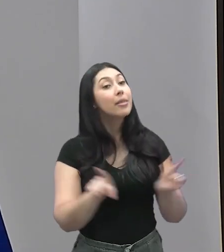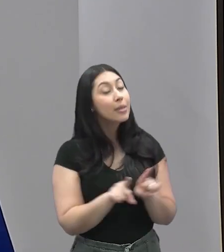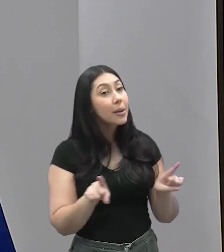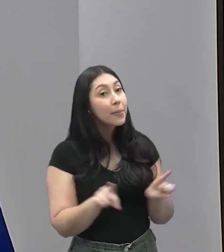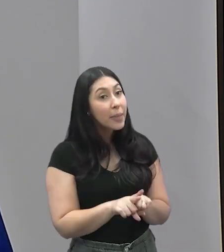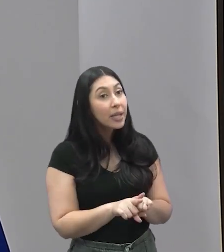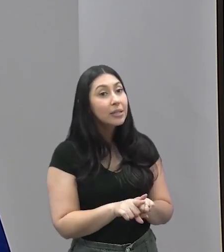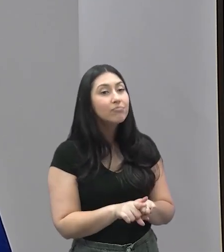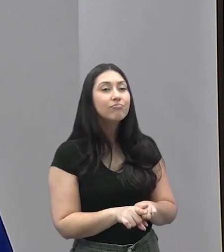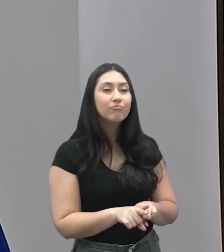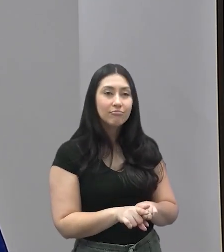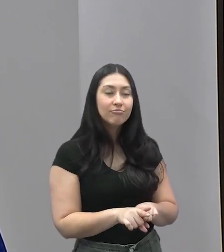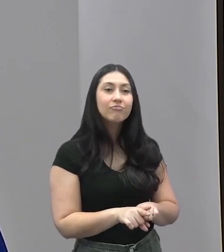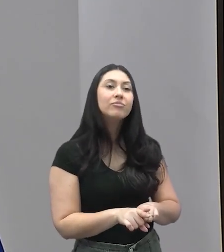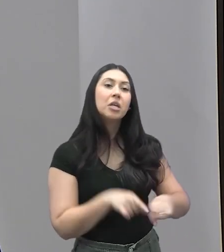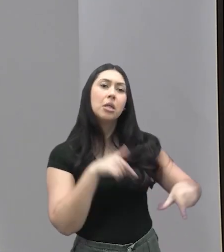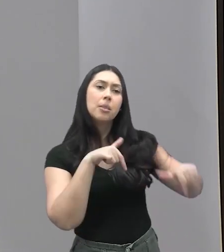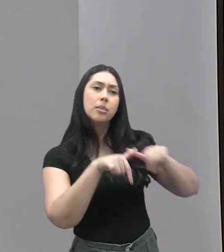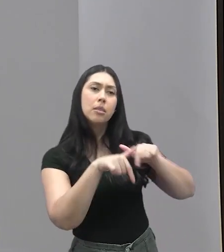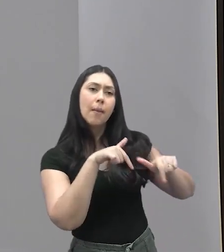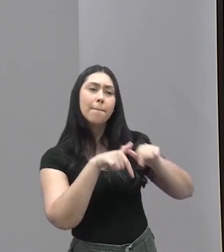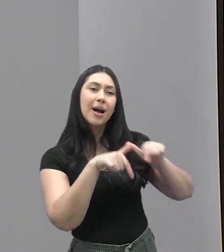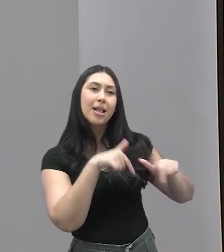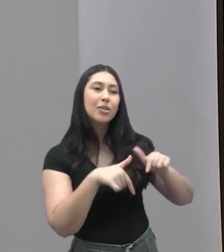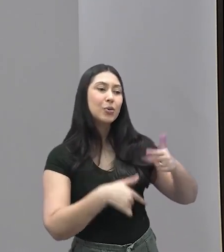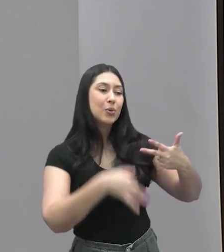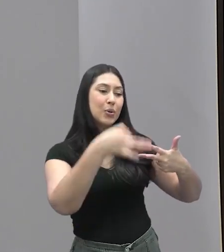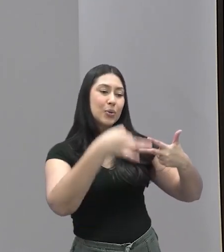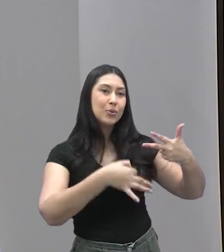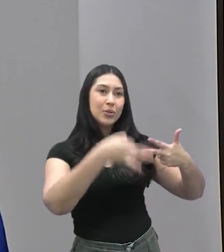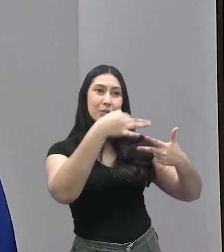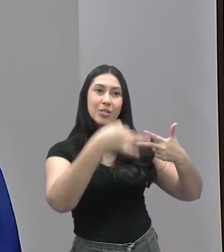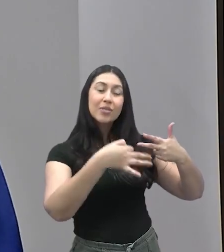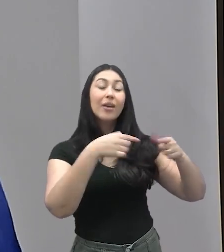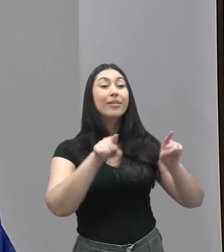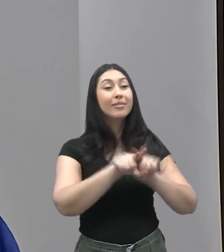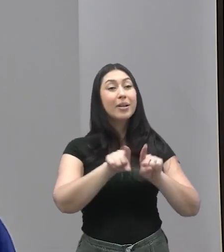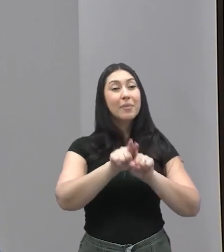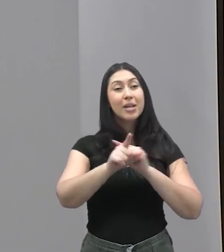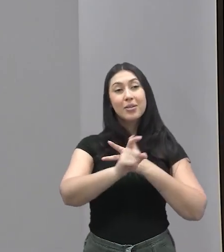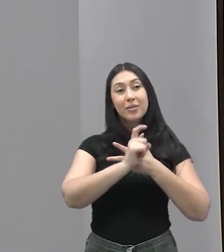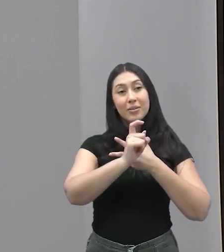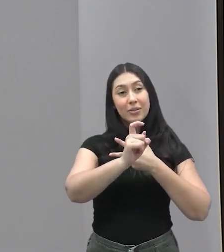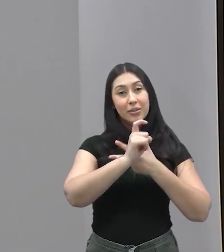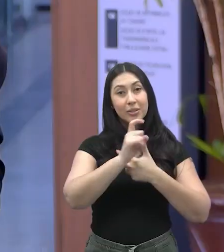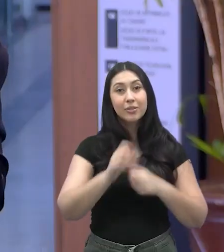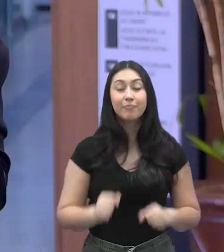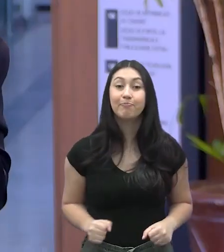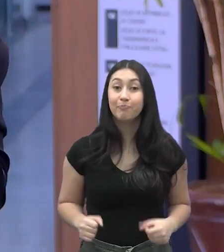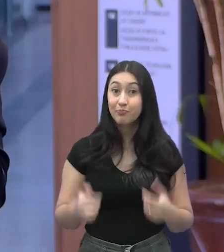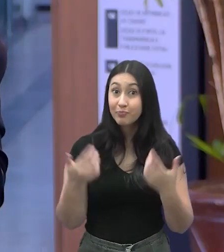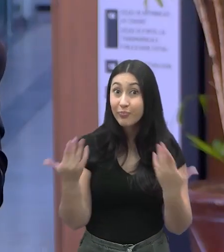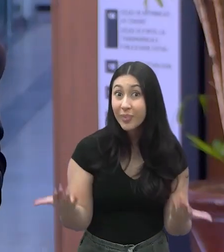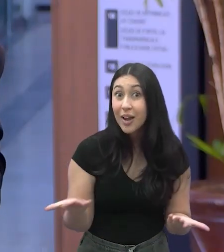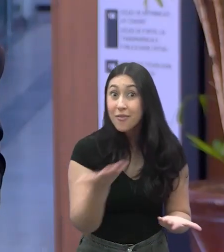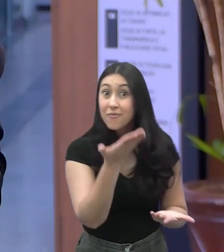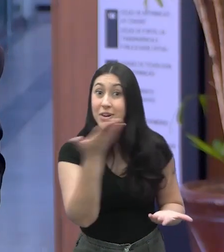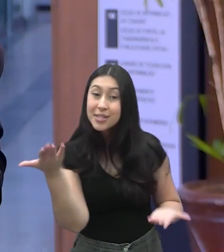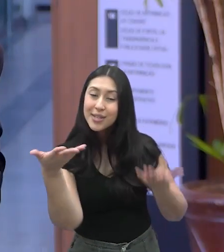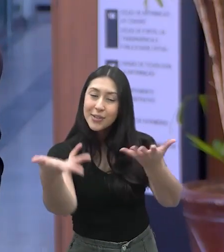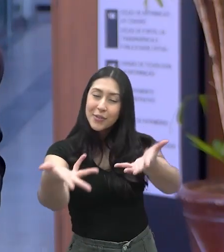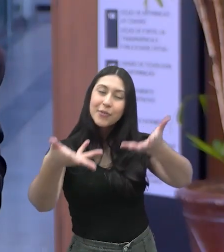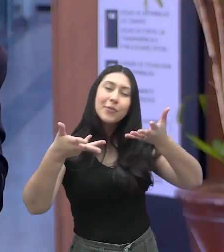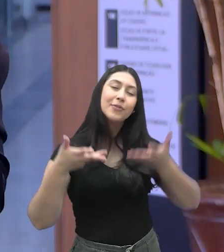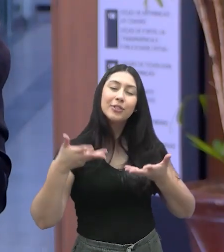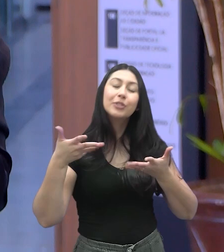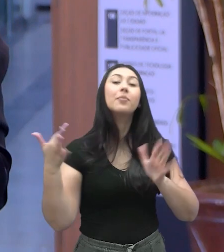mas também fazendo as interfaces com o próprio poder judiciário e muito com o poder executivo. Então, universitário,